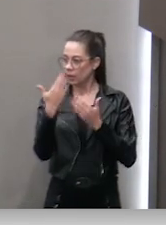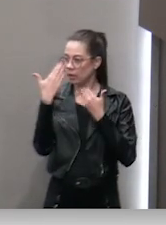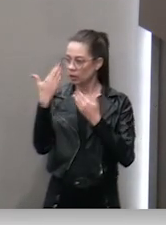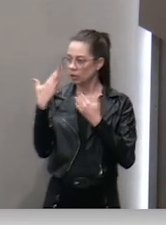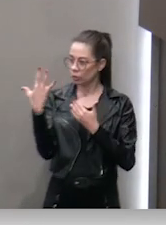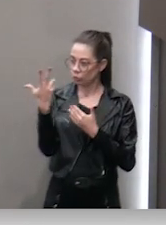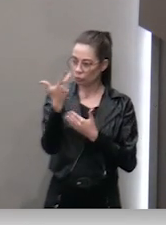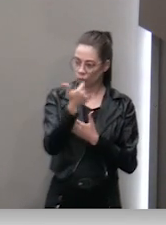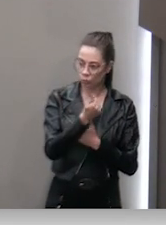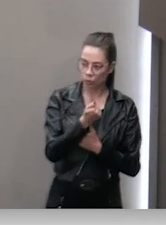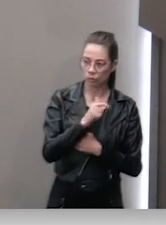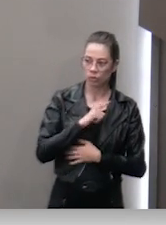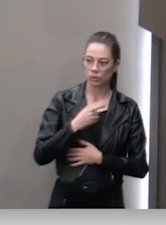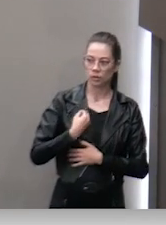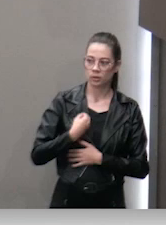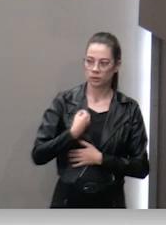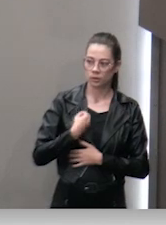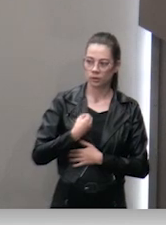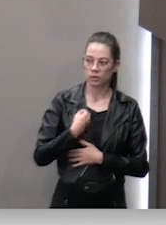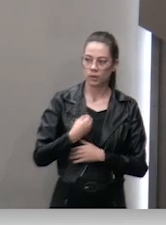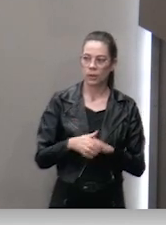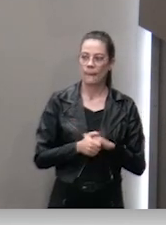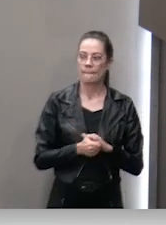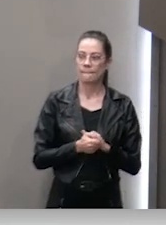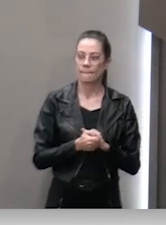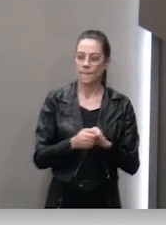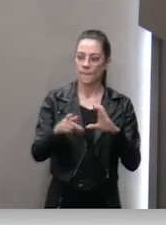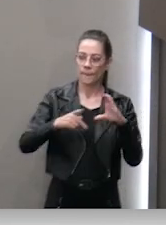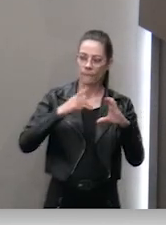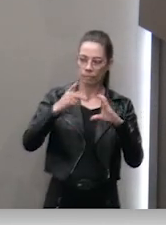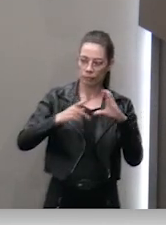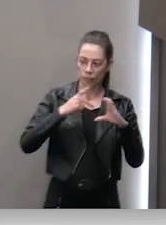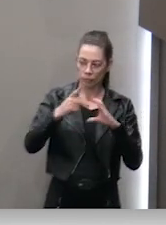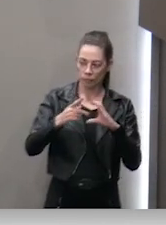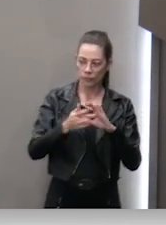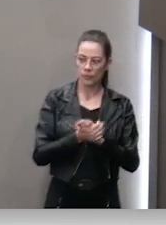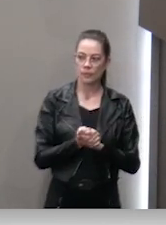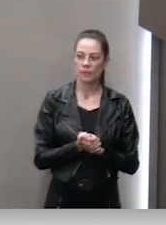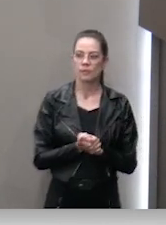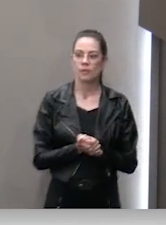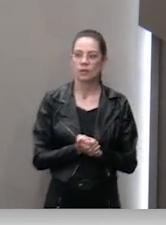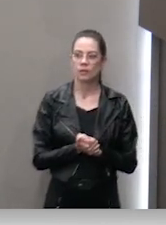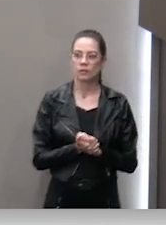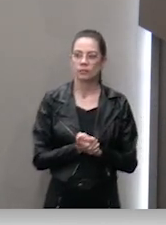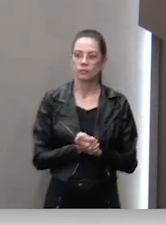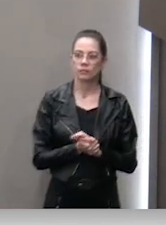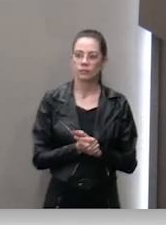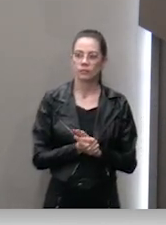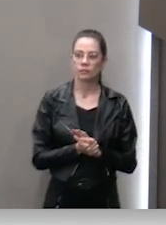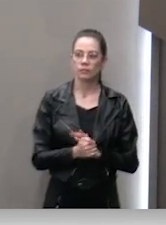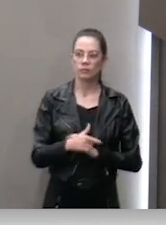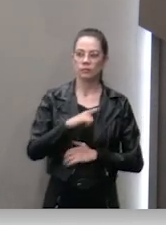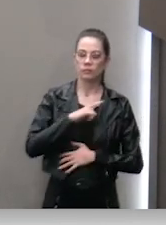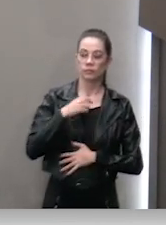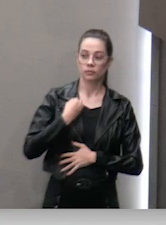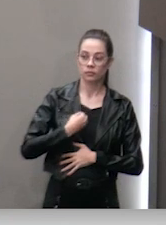os servidores aqui da Câmara Municipal de Vereadores. Enfim, estamos